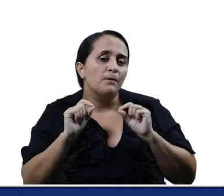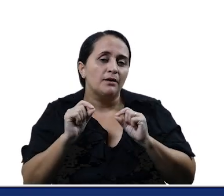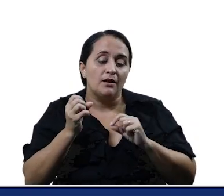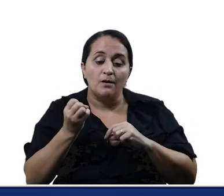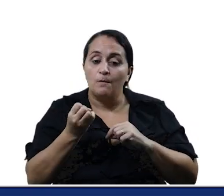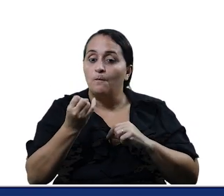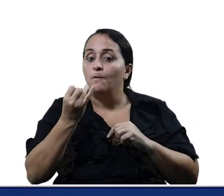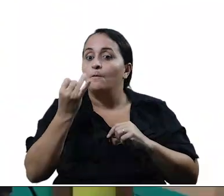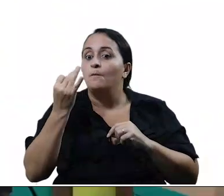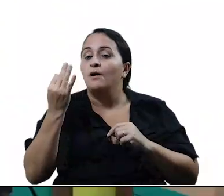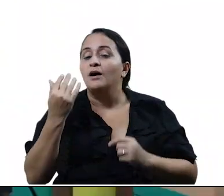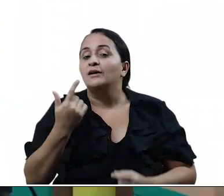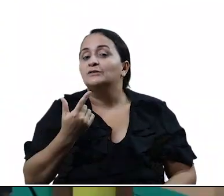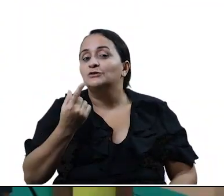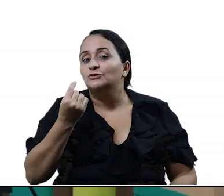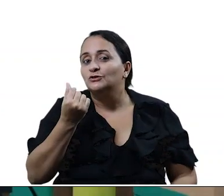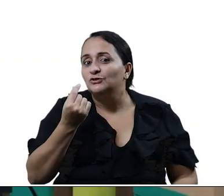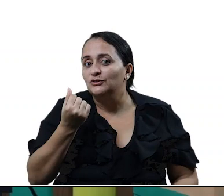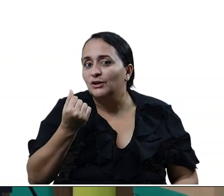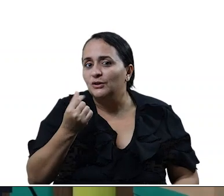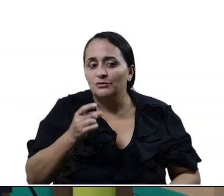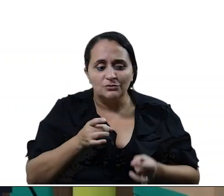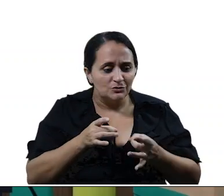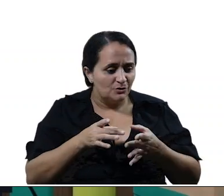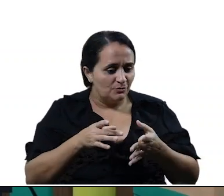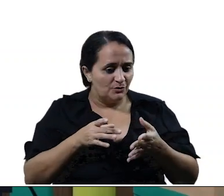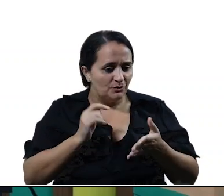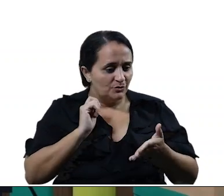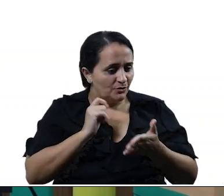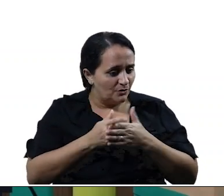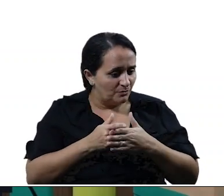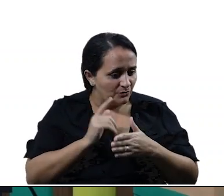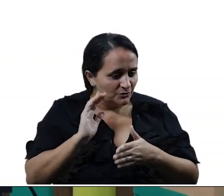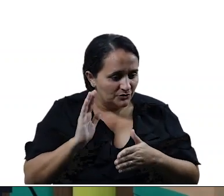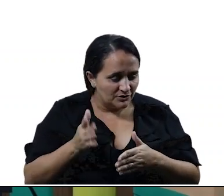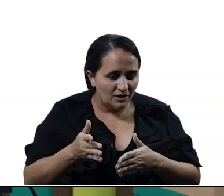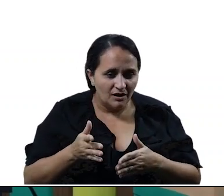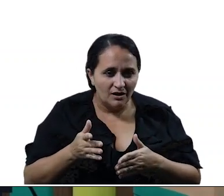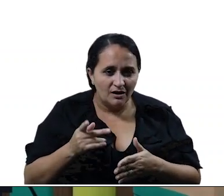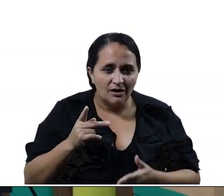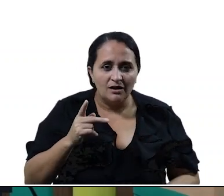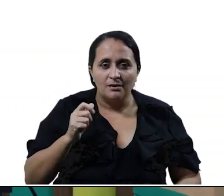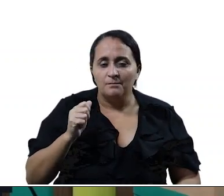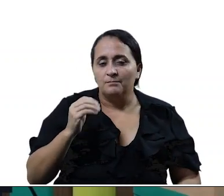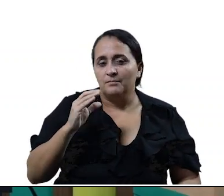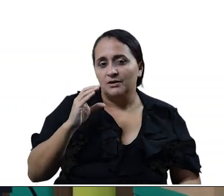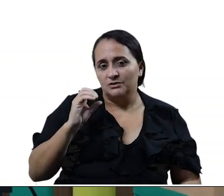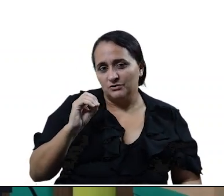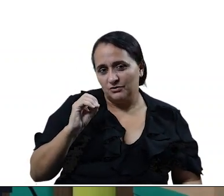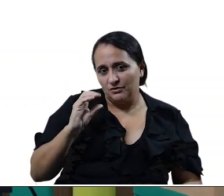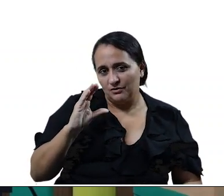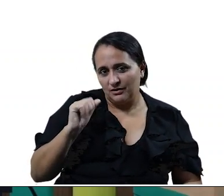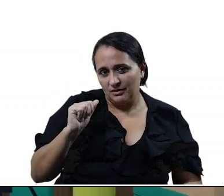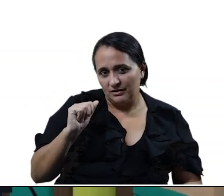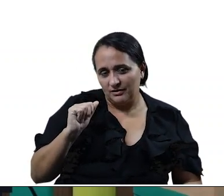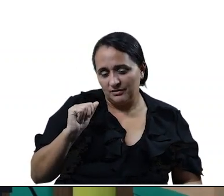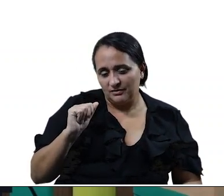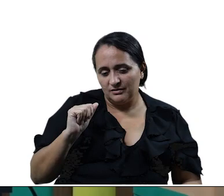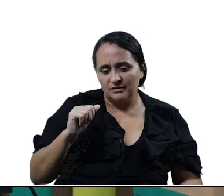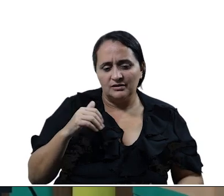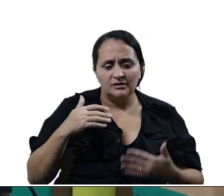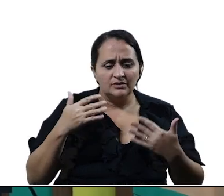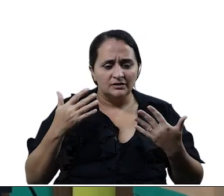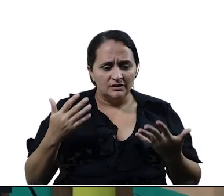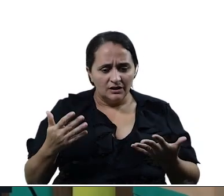que ele comprou a paçoca. Foi justamente isso aqui. Ele tinha R$2, ó, e tirou os 80 centavos que foi